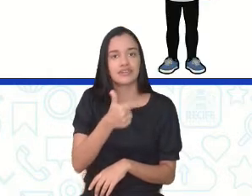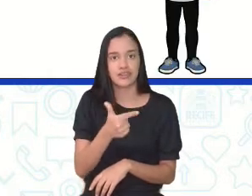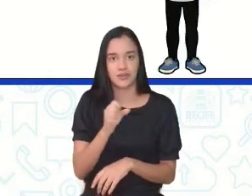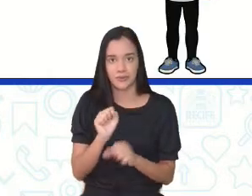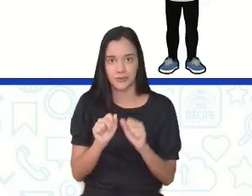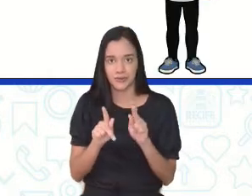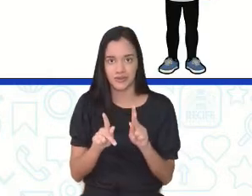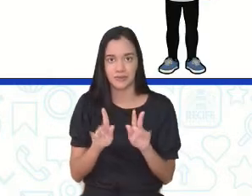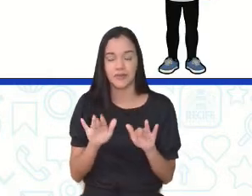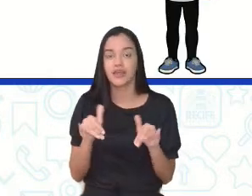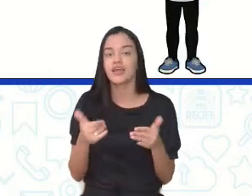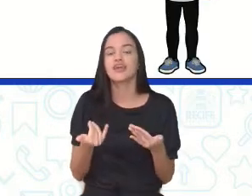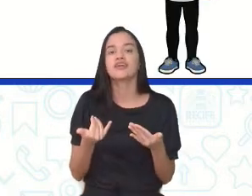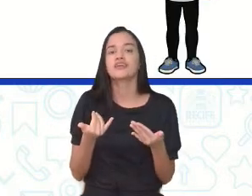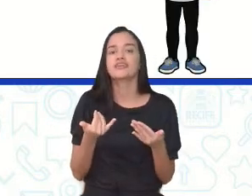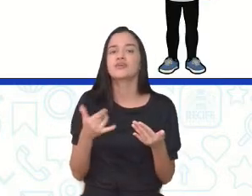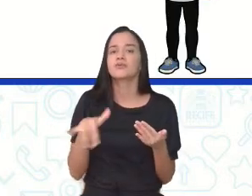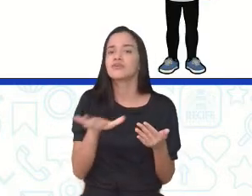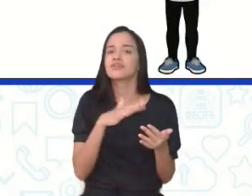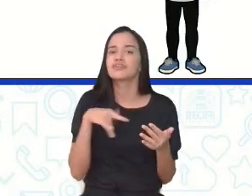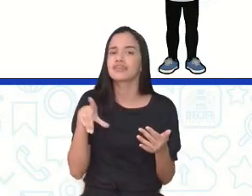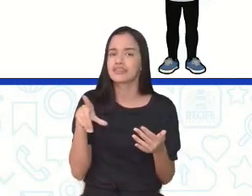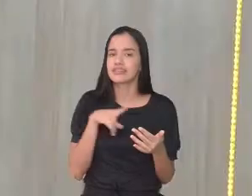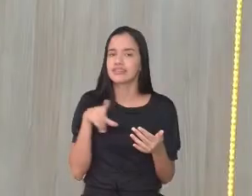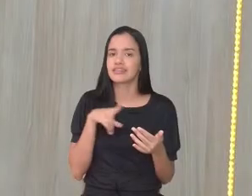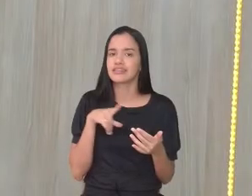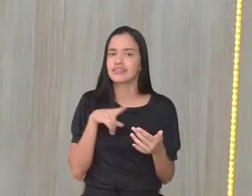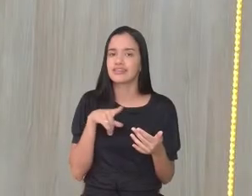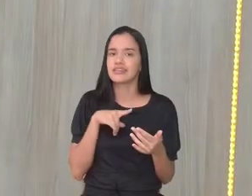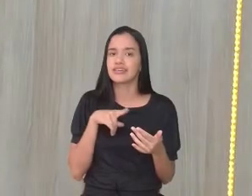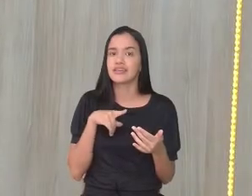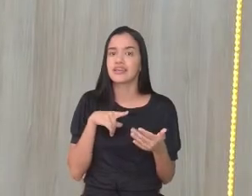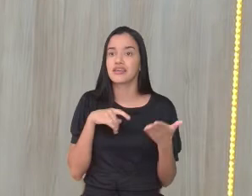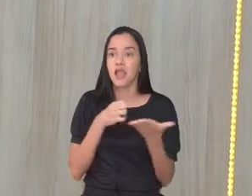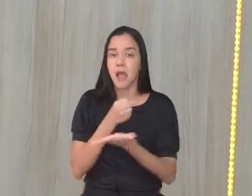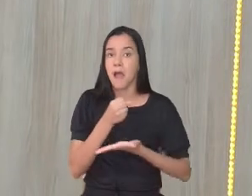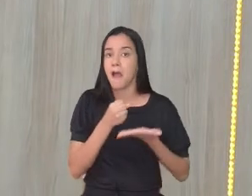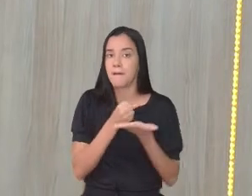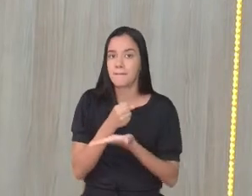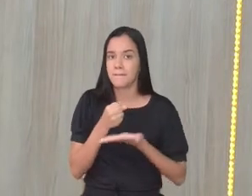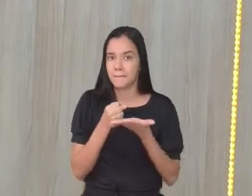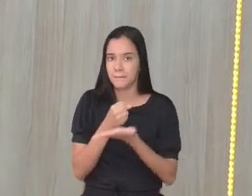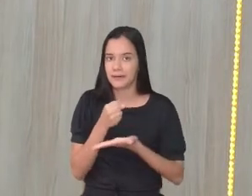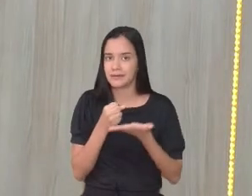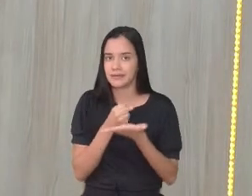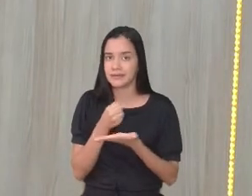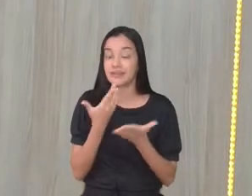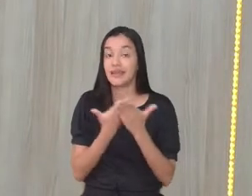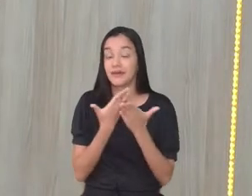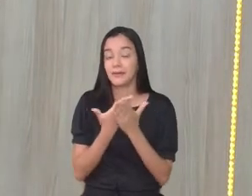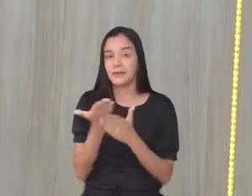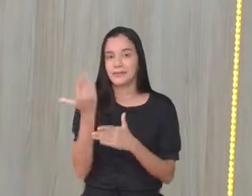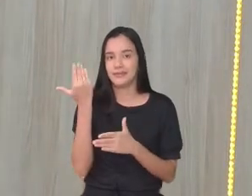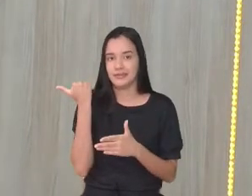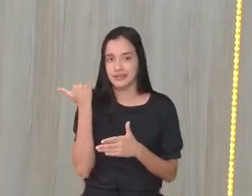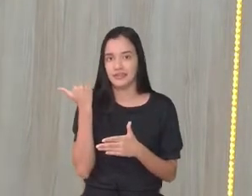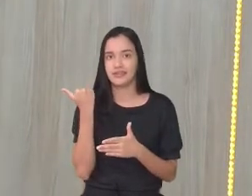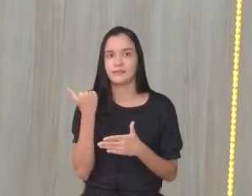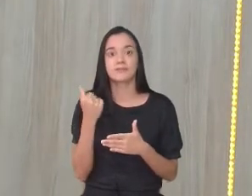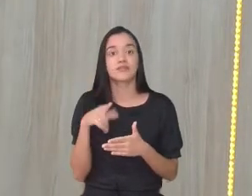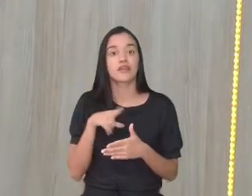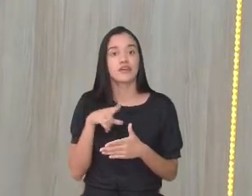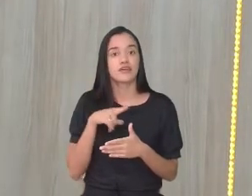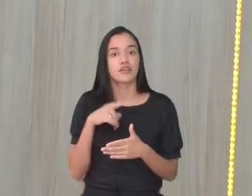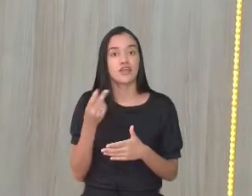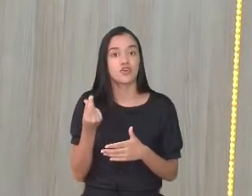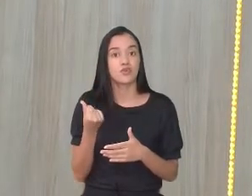Beleza? Então, generalizando, a gente tem aí, ó, a base, que a gente viu isso aqui tudo na aula passada. A gente tem aí o